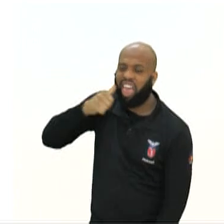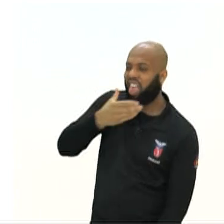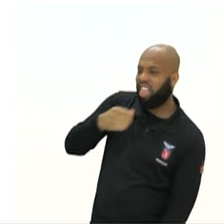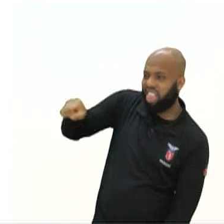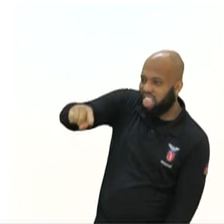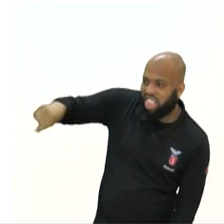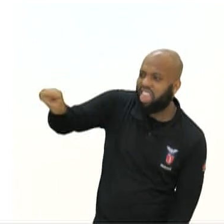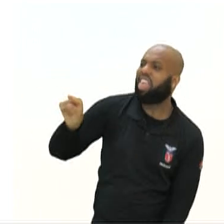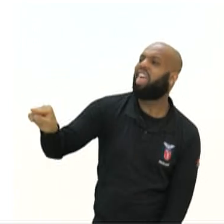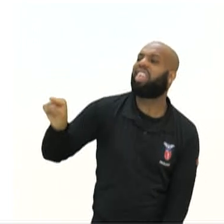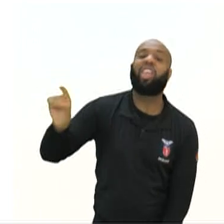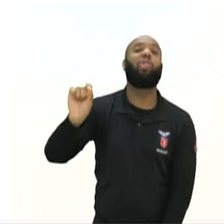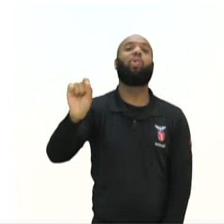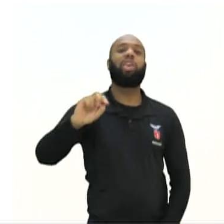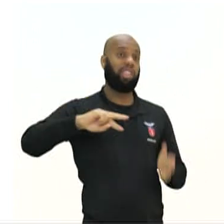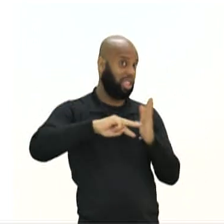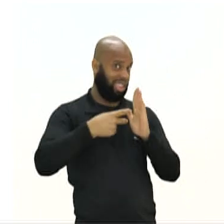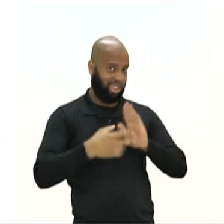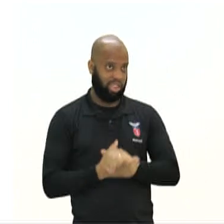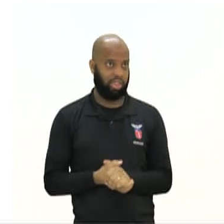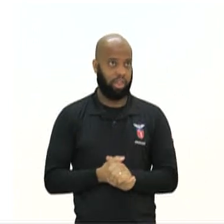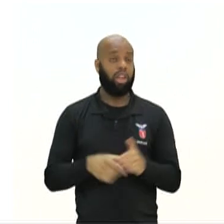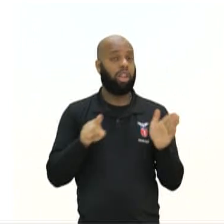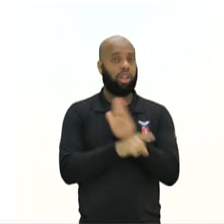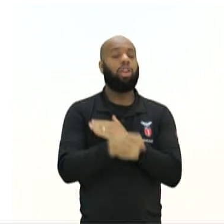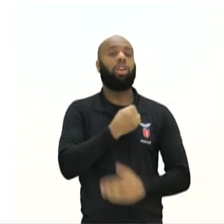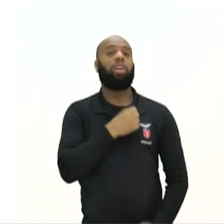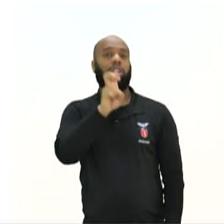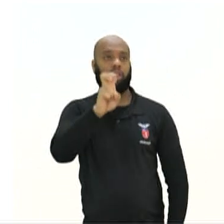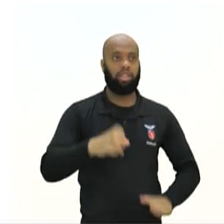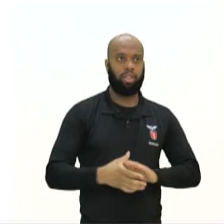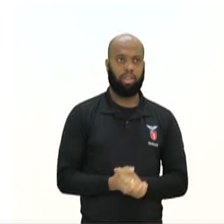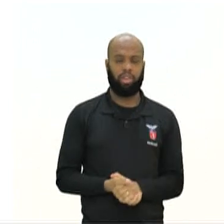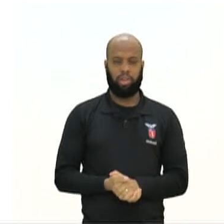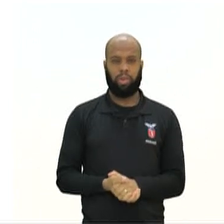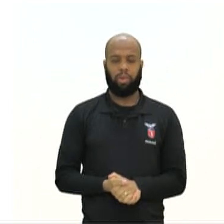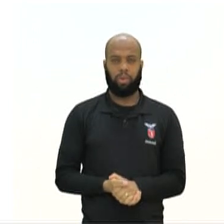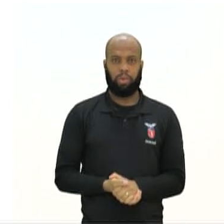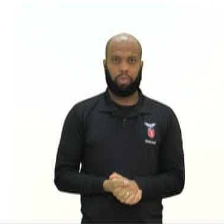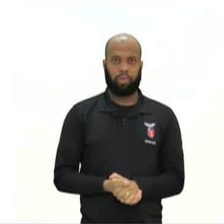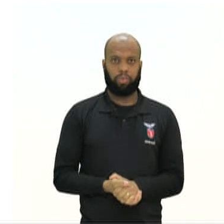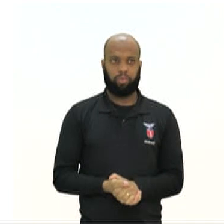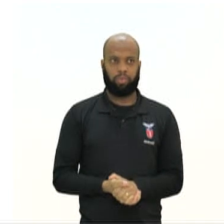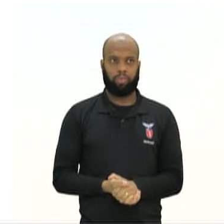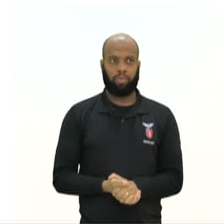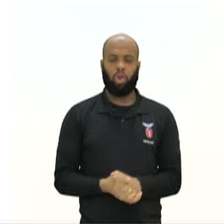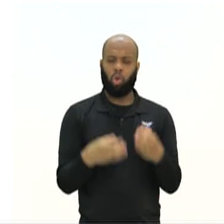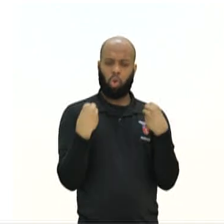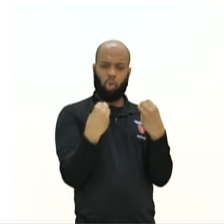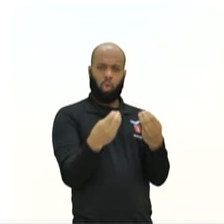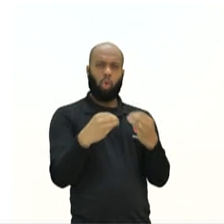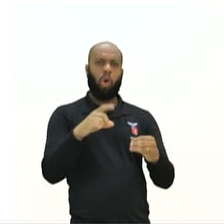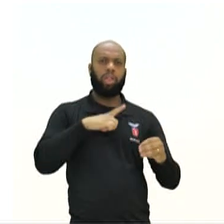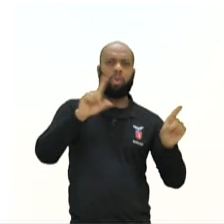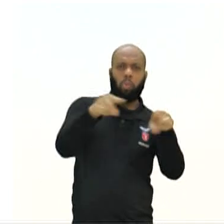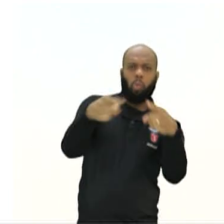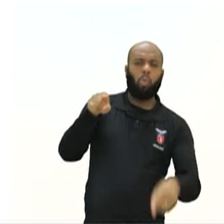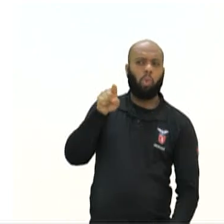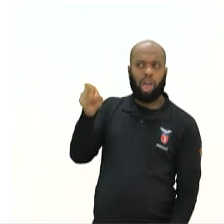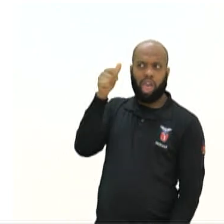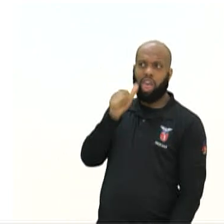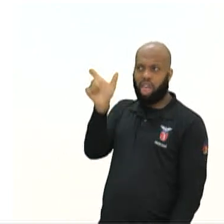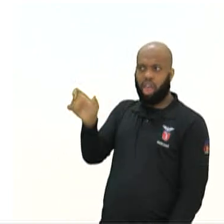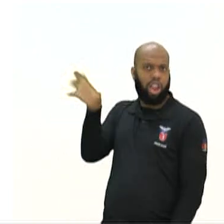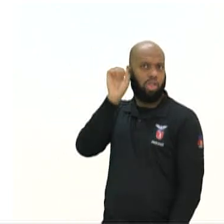quê? Aqueles o quê? E a número 5. How those songs help her? Como que as músicas que ela